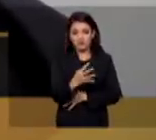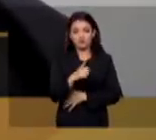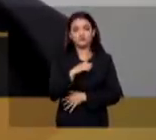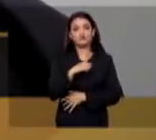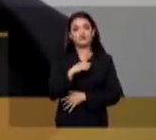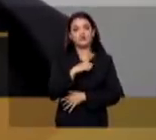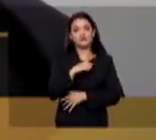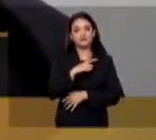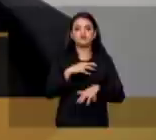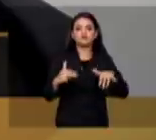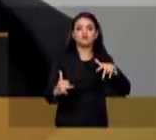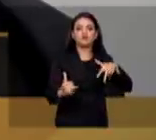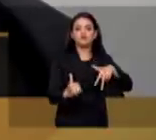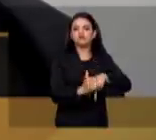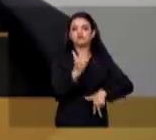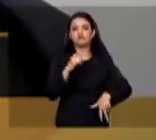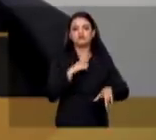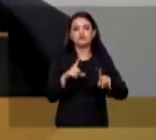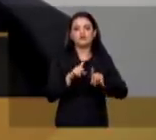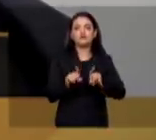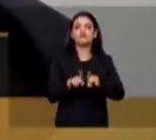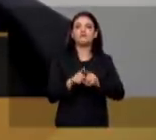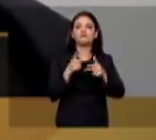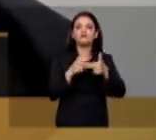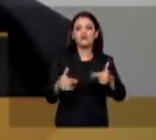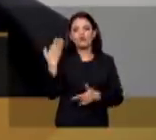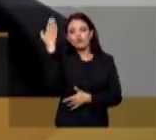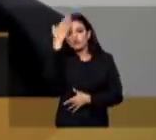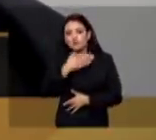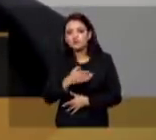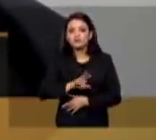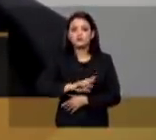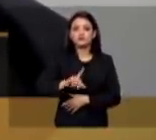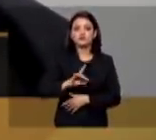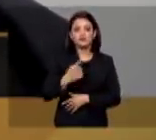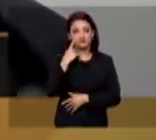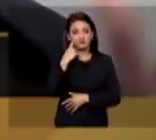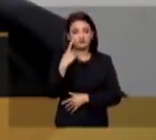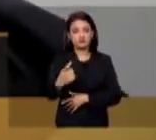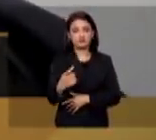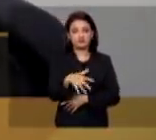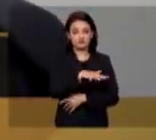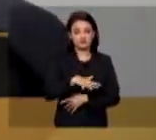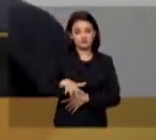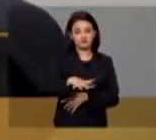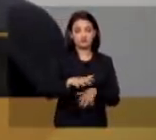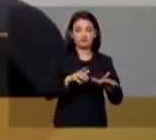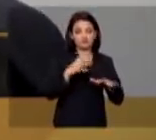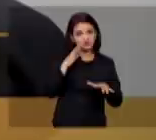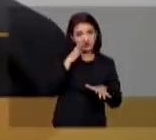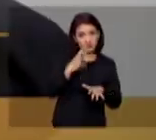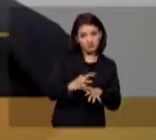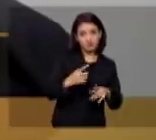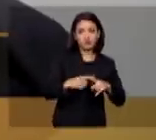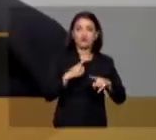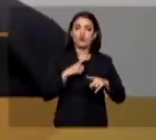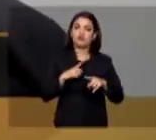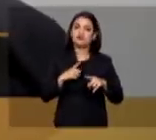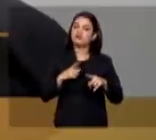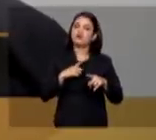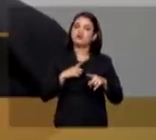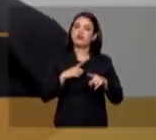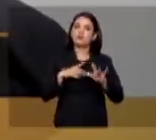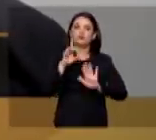Rule, elemento de prova documentário que não pode servir apenas os interesses do órgão acusador, paridade de armas.